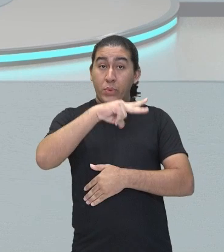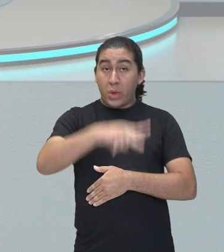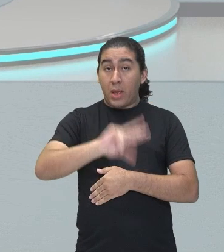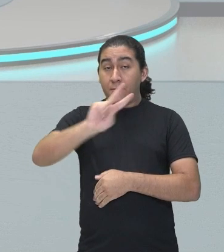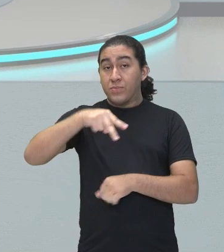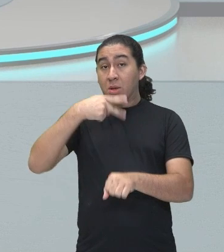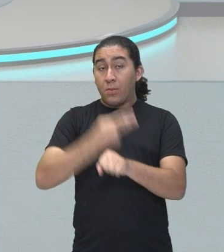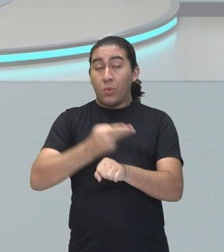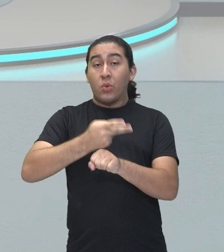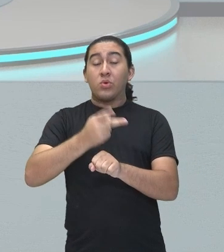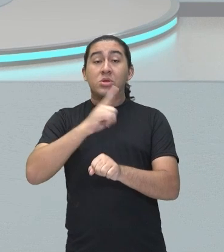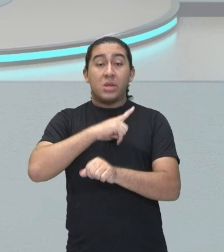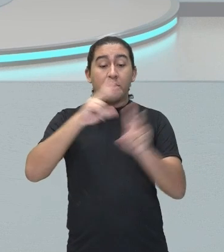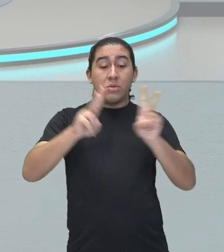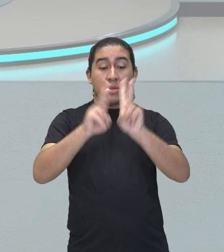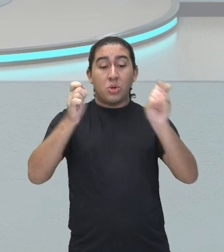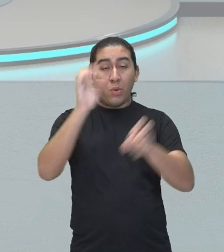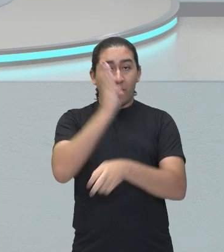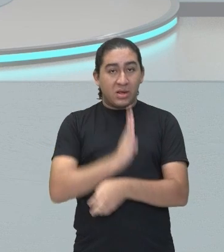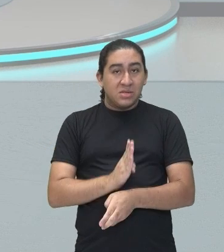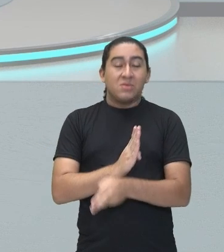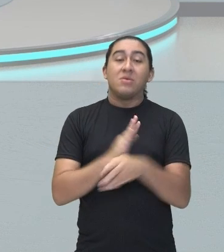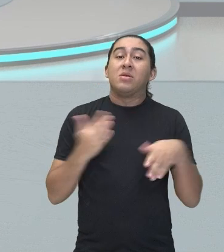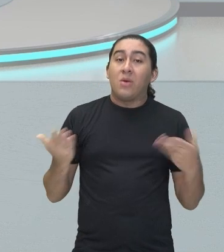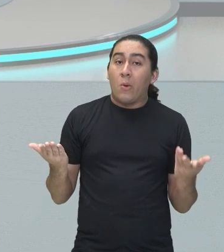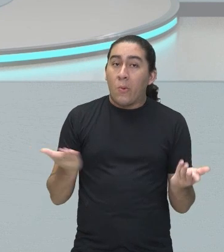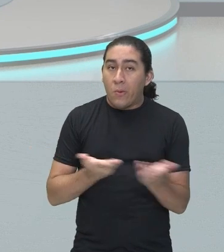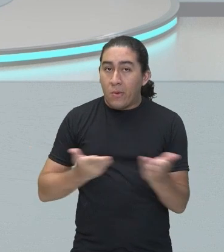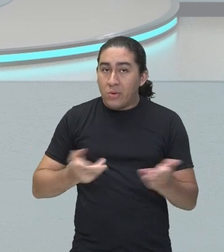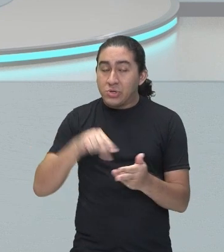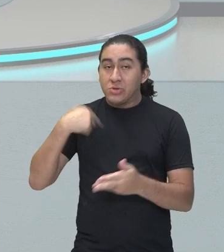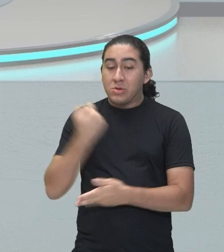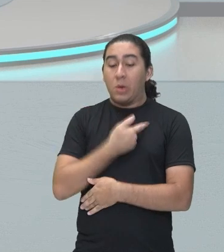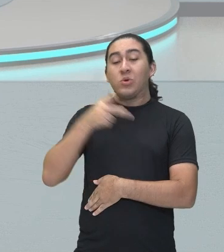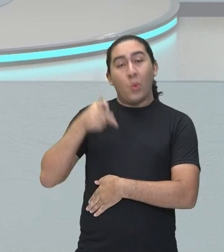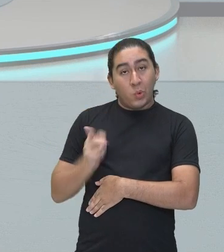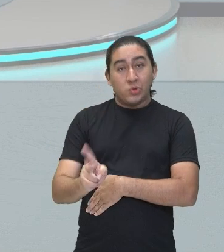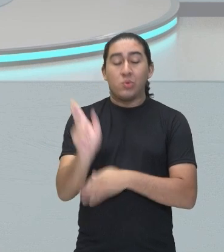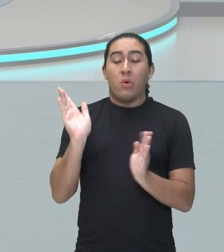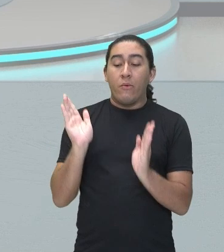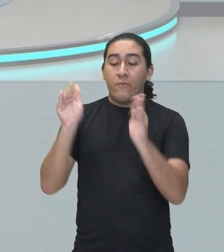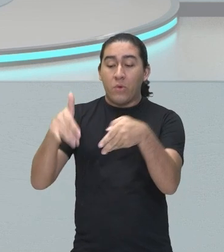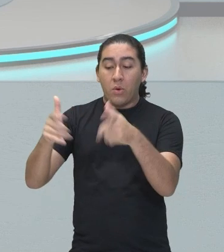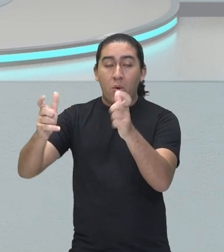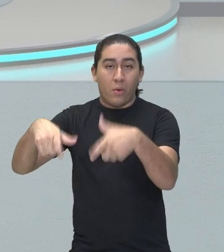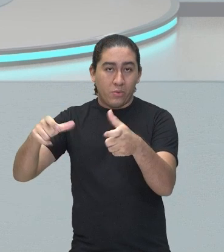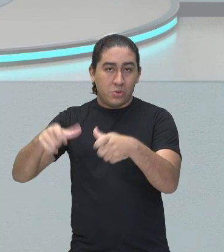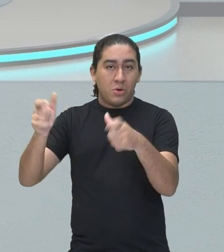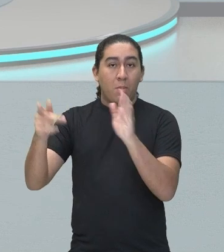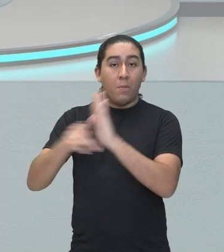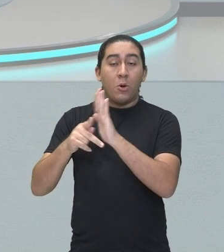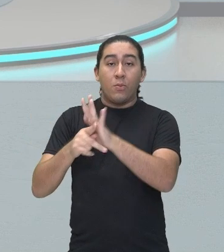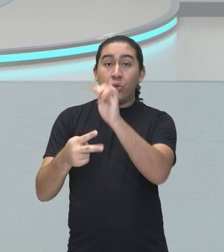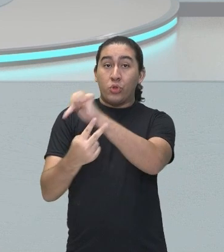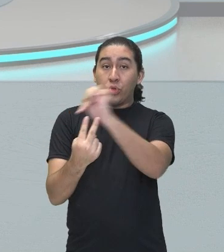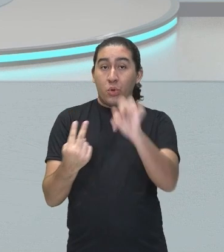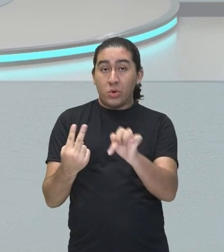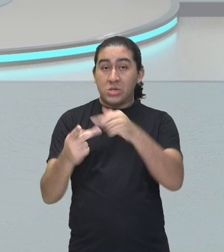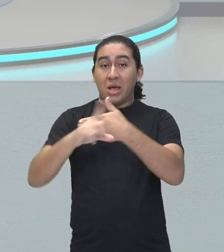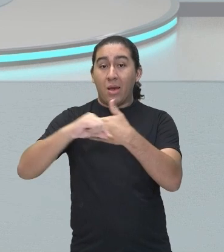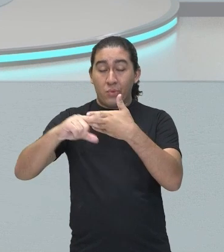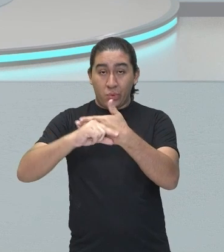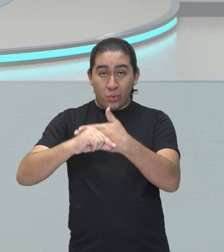falamos sobre o arcadismo no Brasil e hoje nós vamos nos concentrar no arcadismo com esses